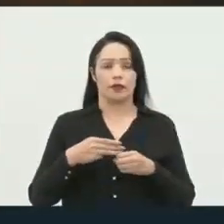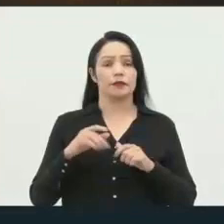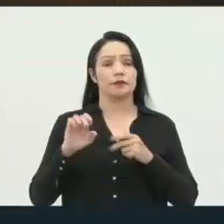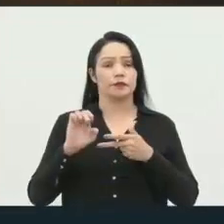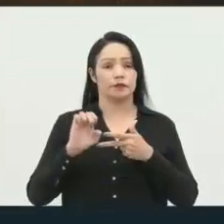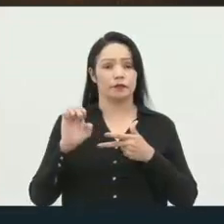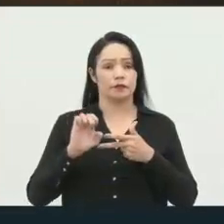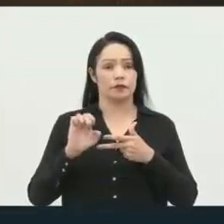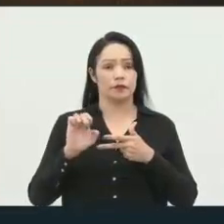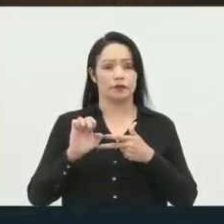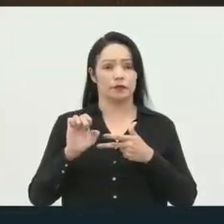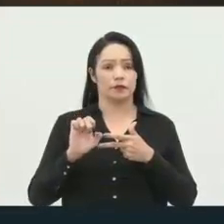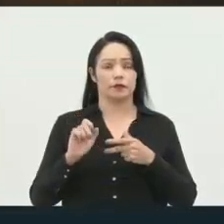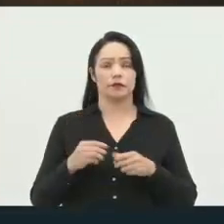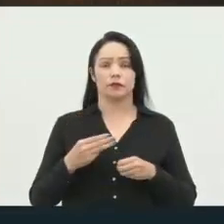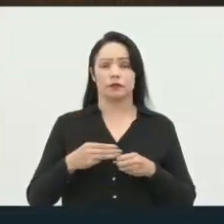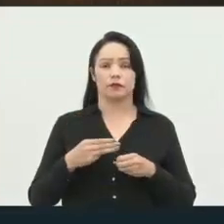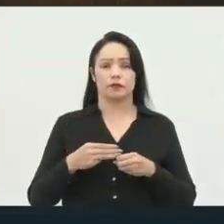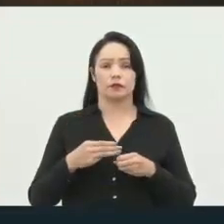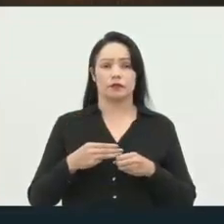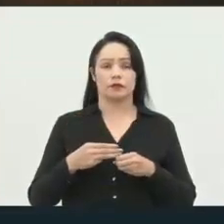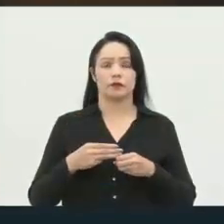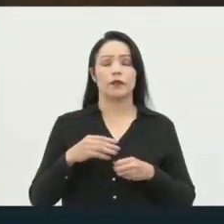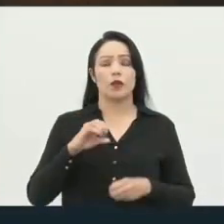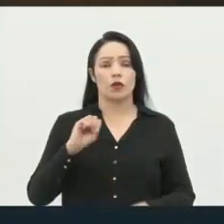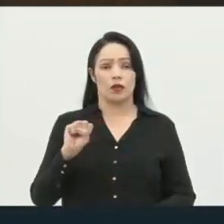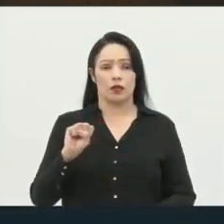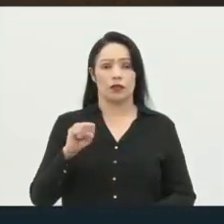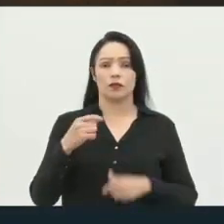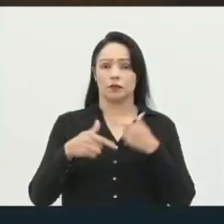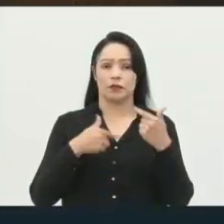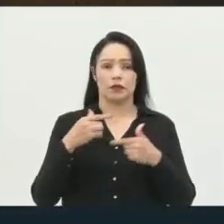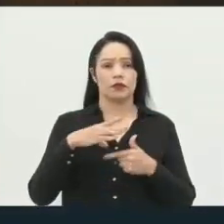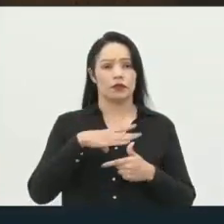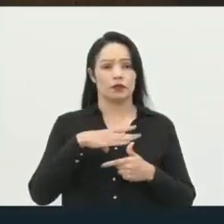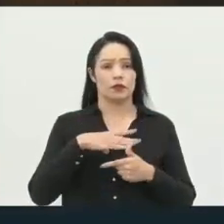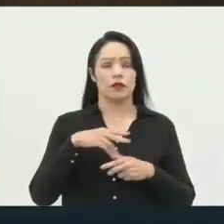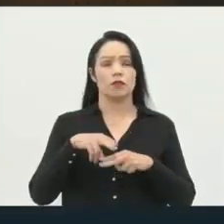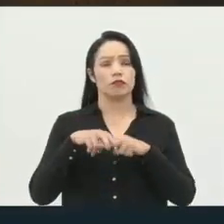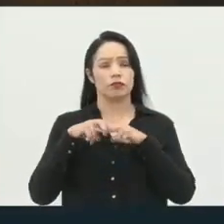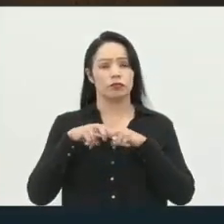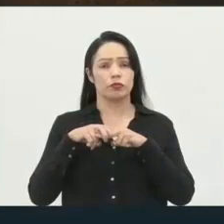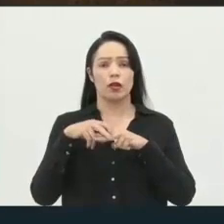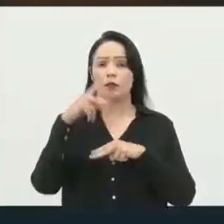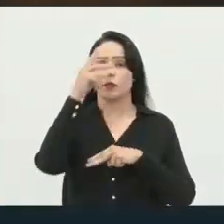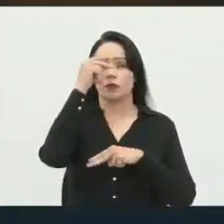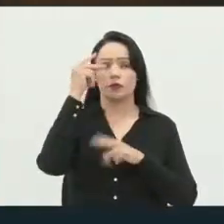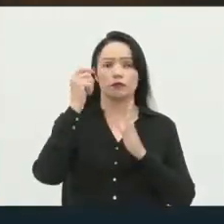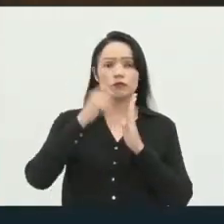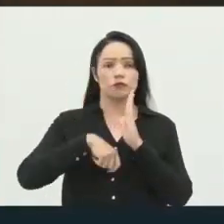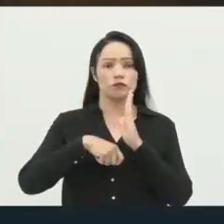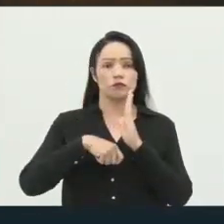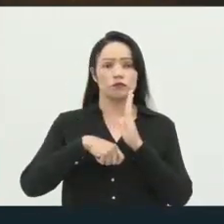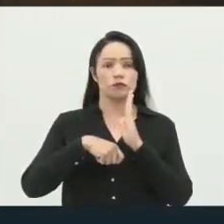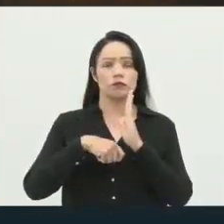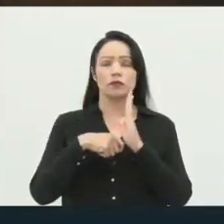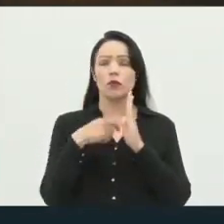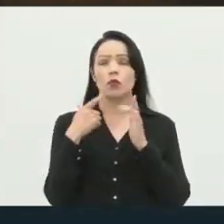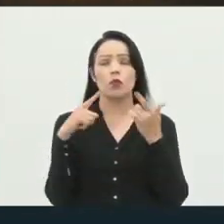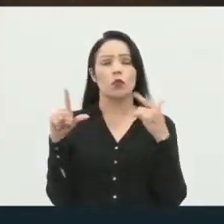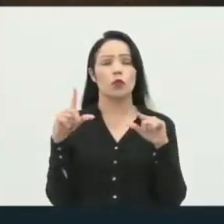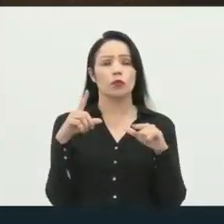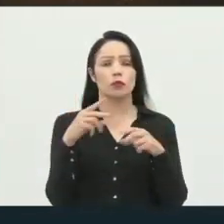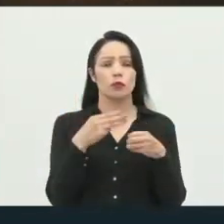ou seja só existem as webs aqui trabalhando na cidade porque o prefeito Gucci assina os contratos quantos outros municípios